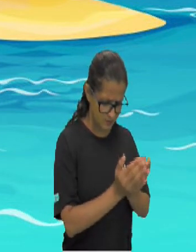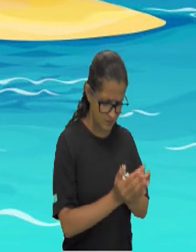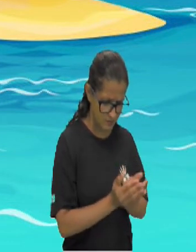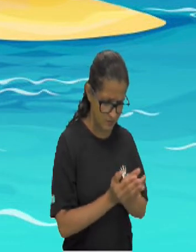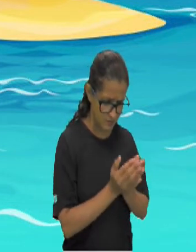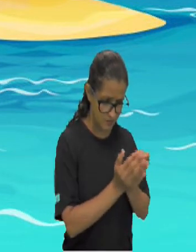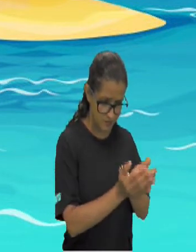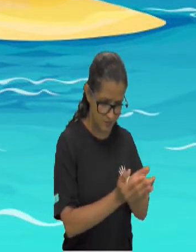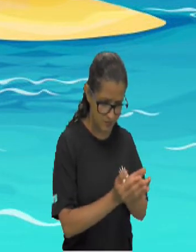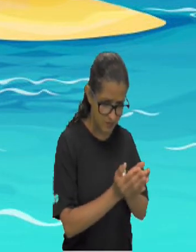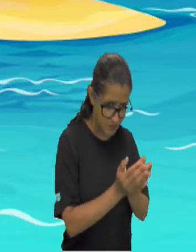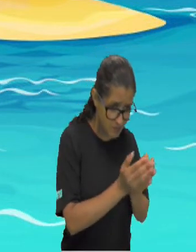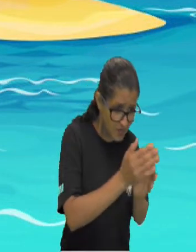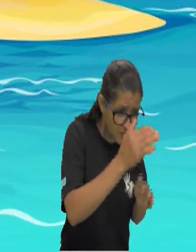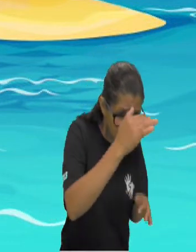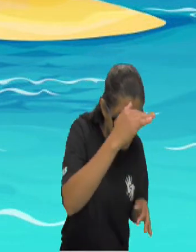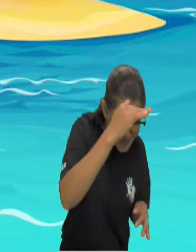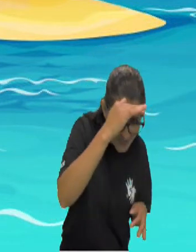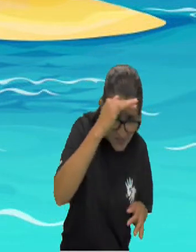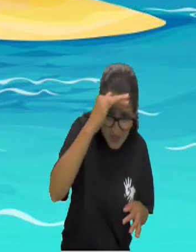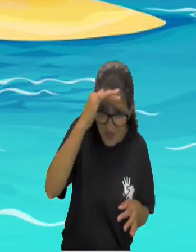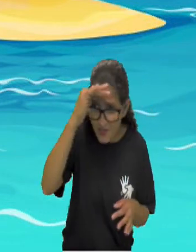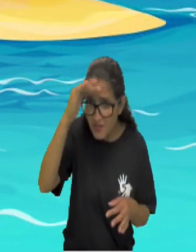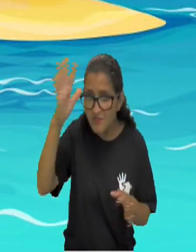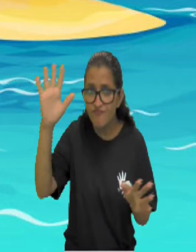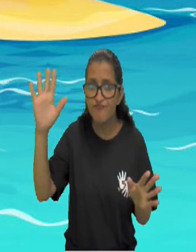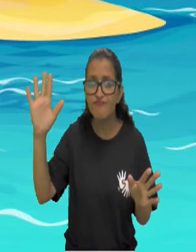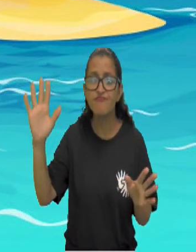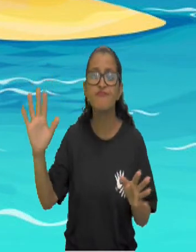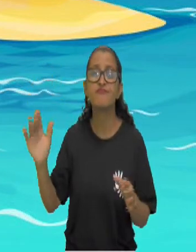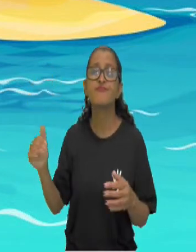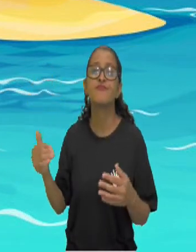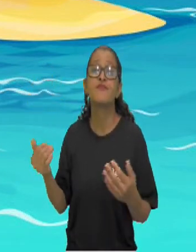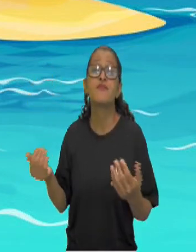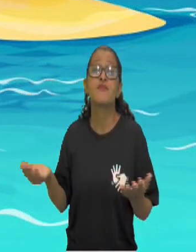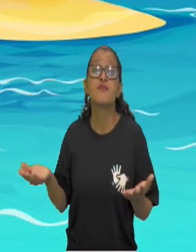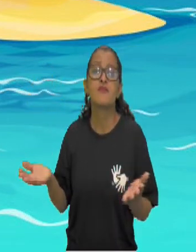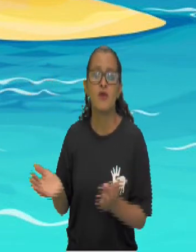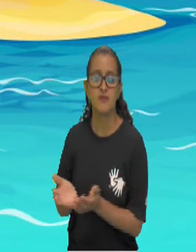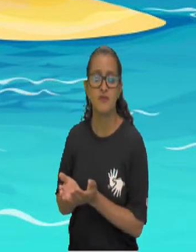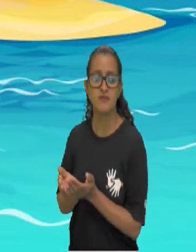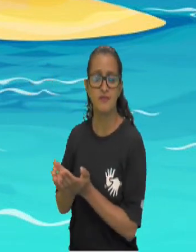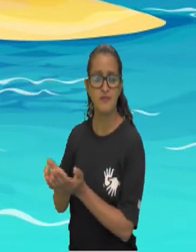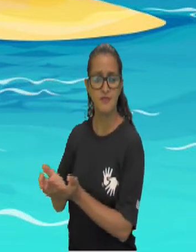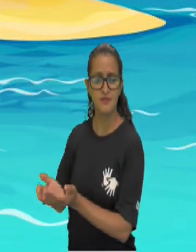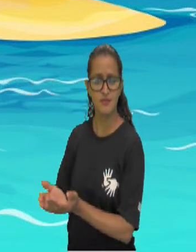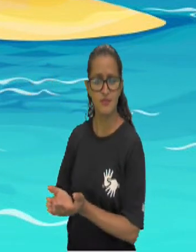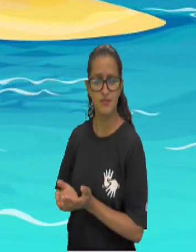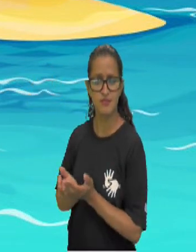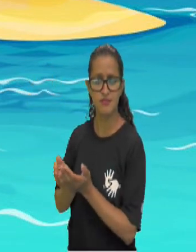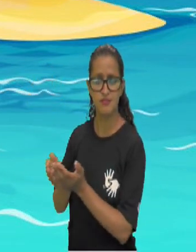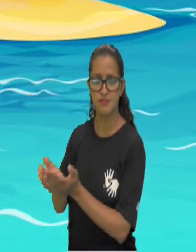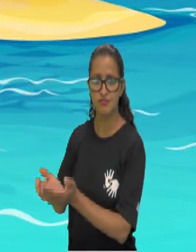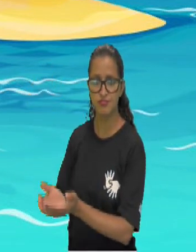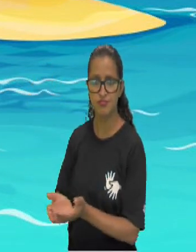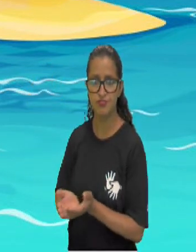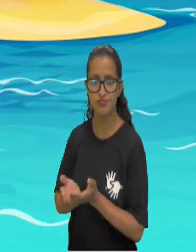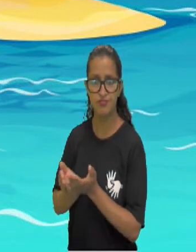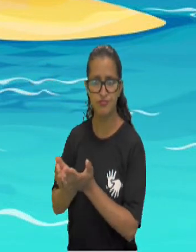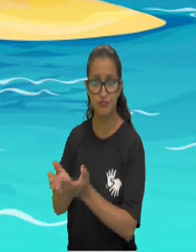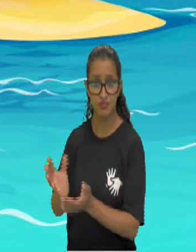navegando, até sumir no horizonte. Veio um outro barco, o barco